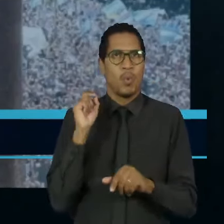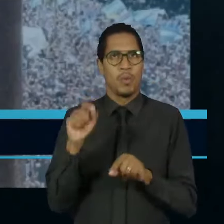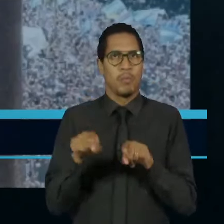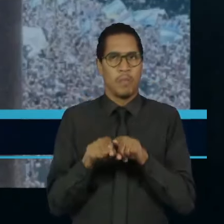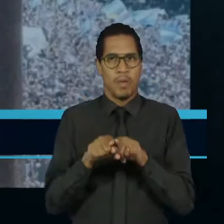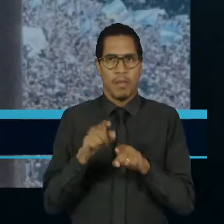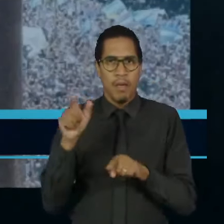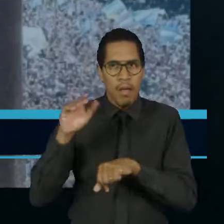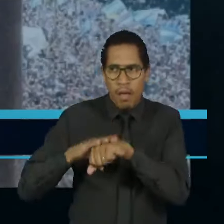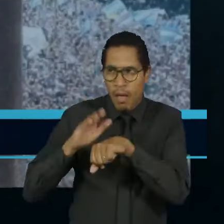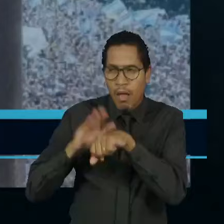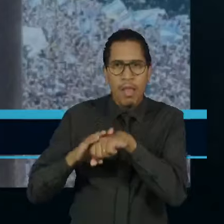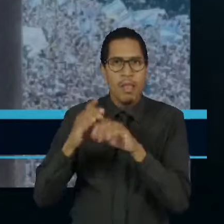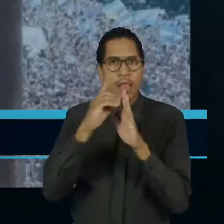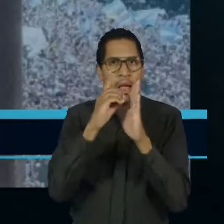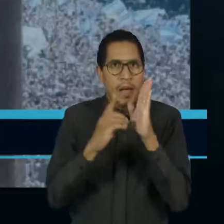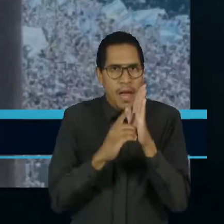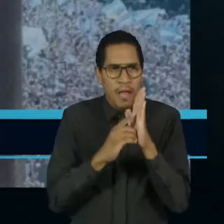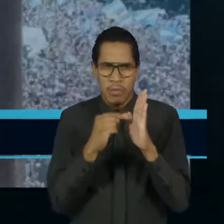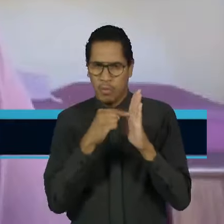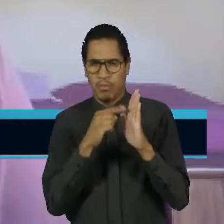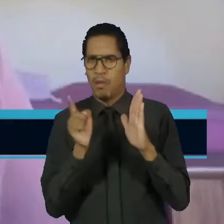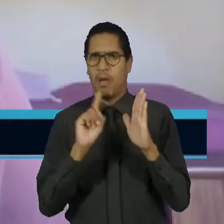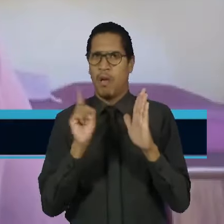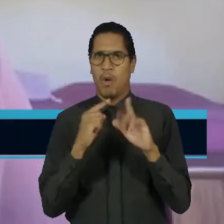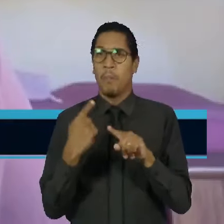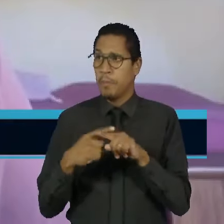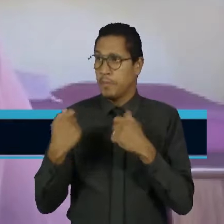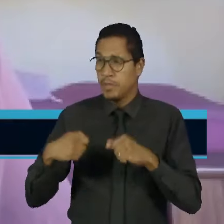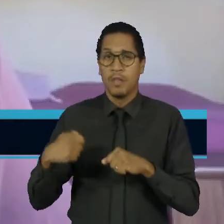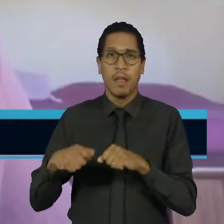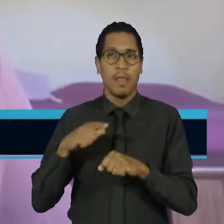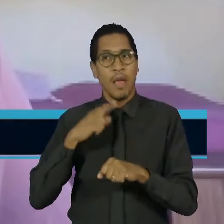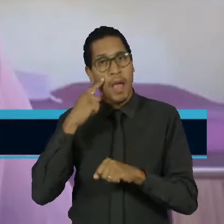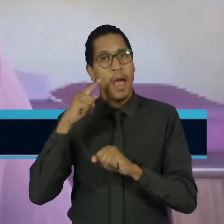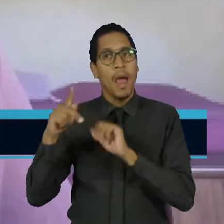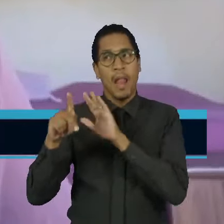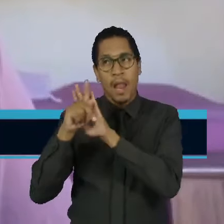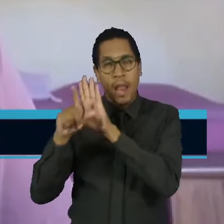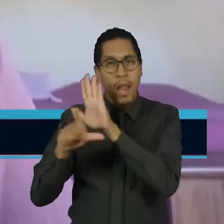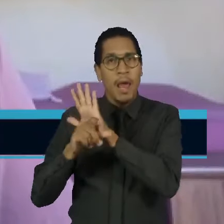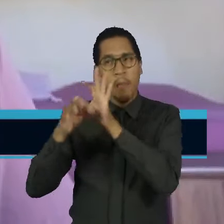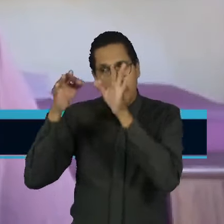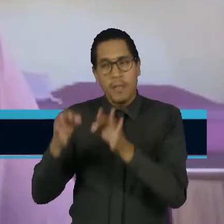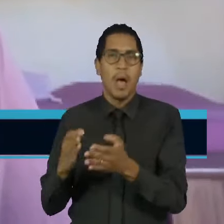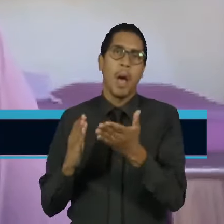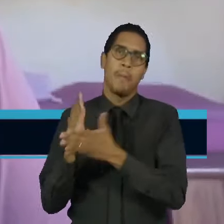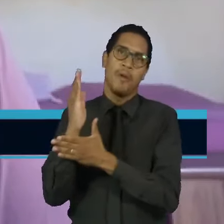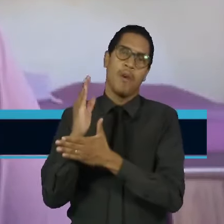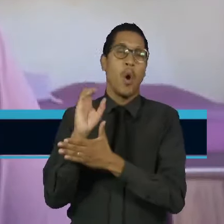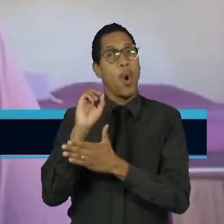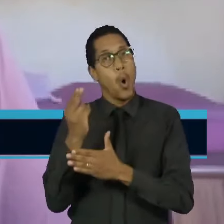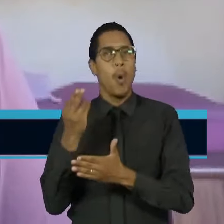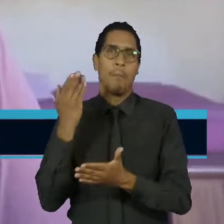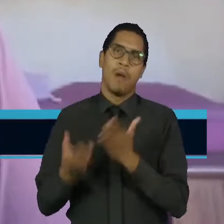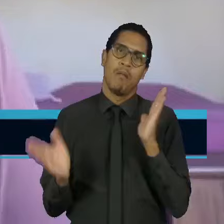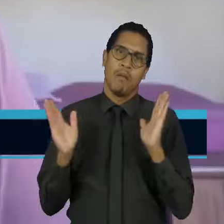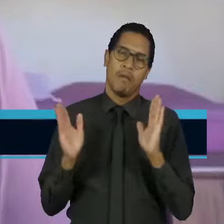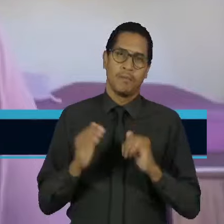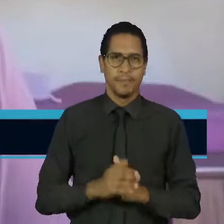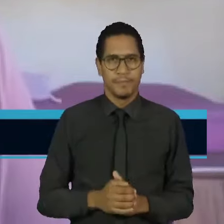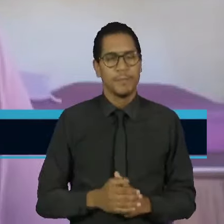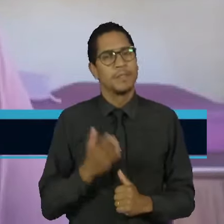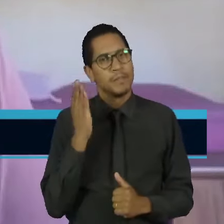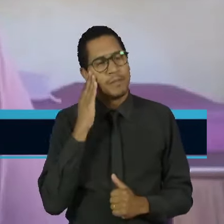ônibus não seja aprovada no Congresso a população na Argentina é muito volátil é muito